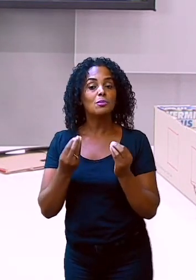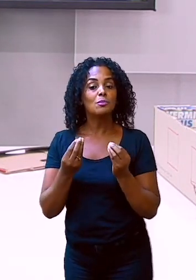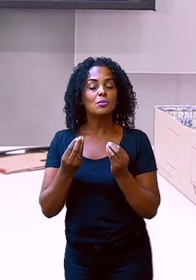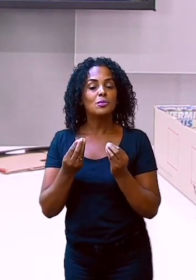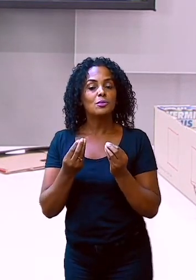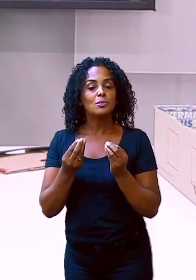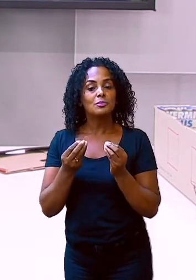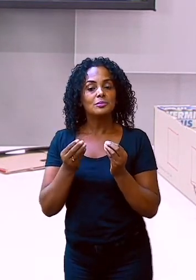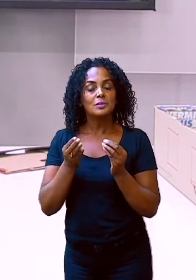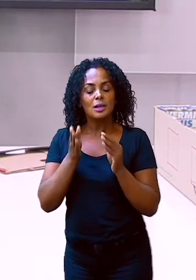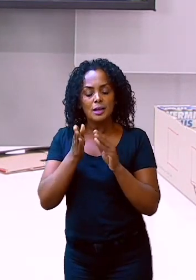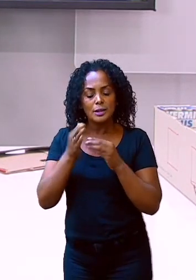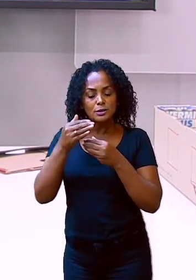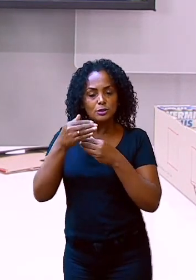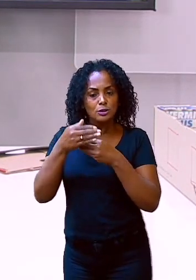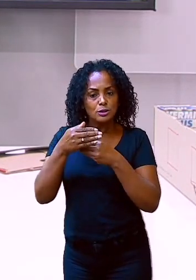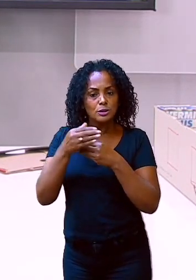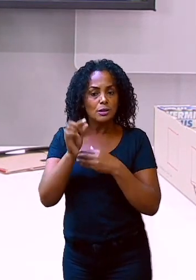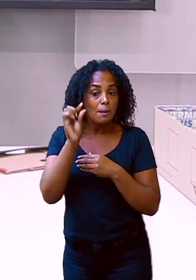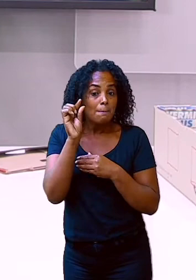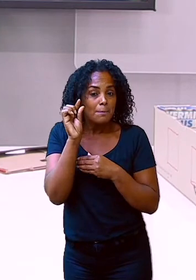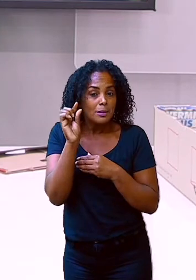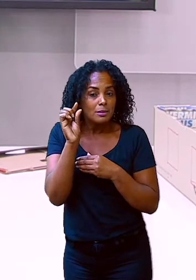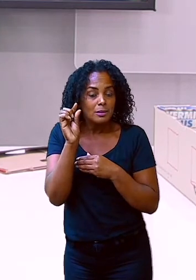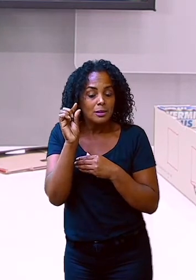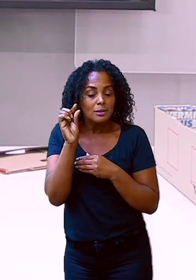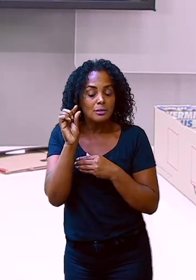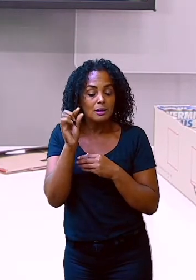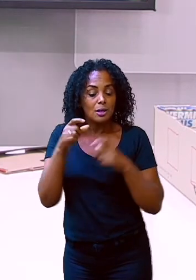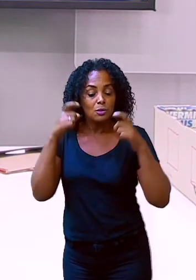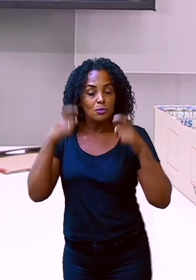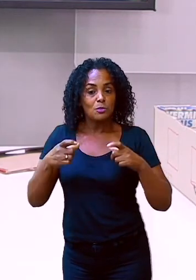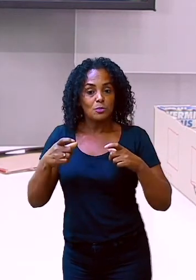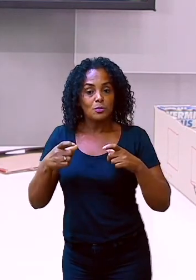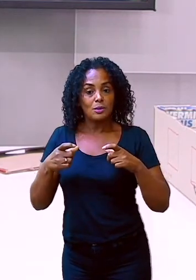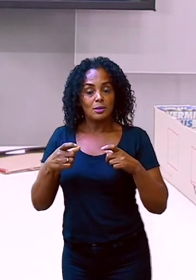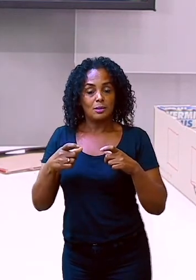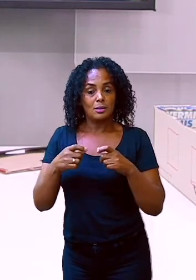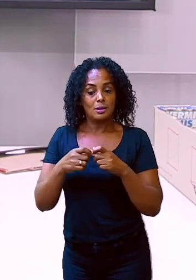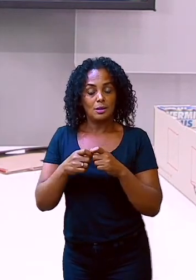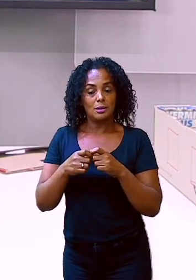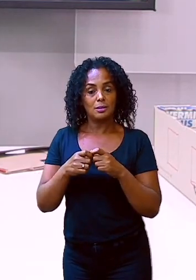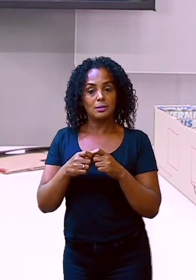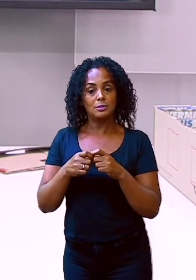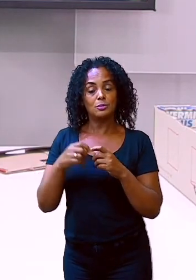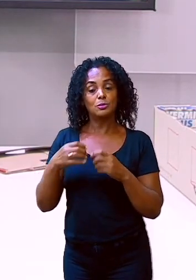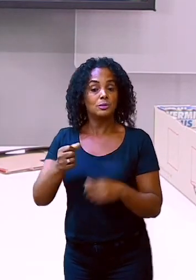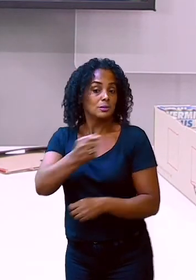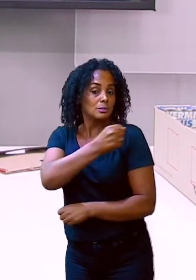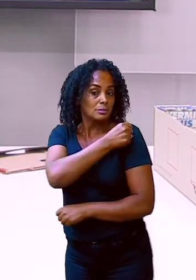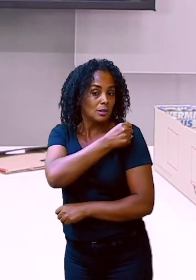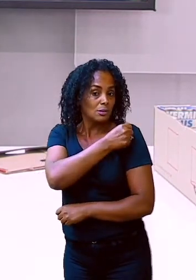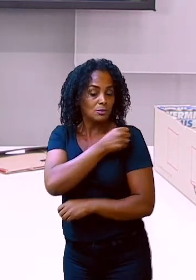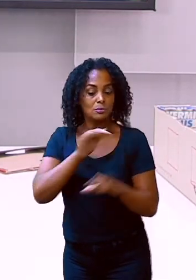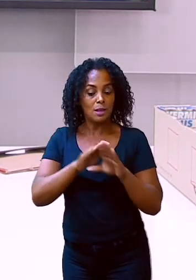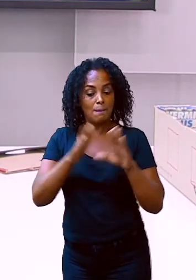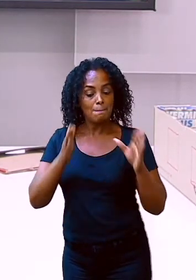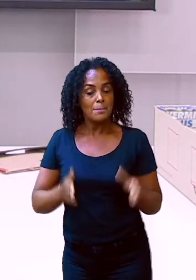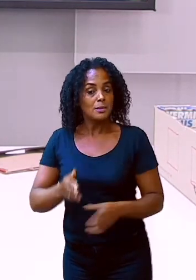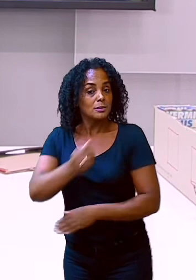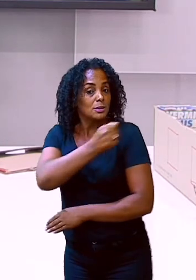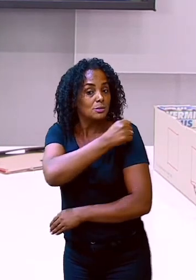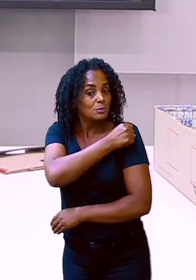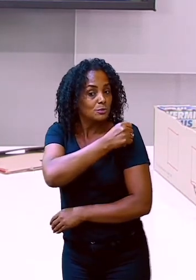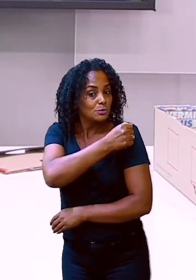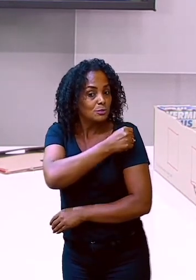representando as carteiras dos alunos. Ó, vou colar uma aqui E já vou